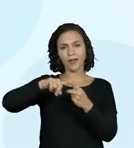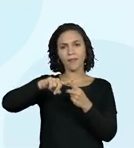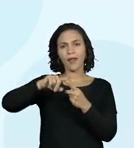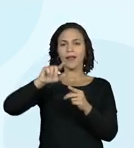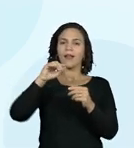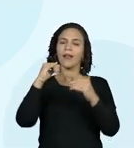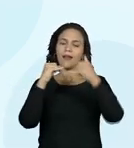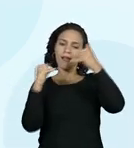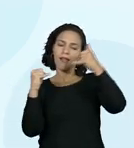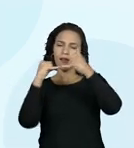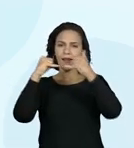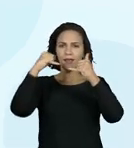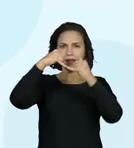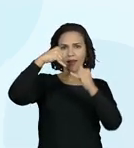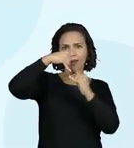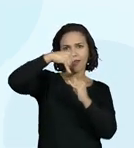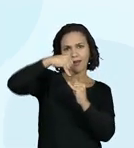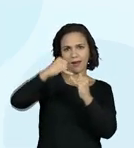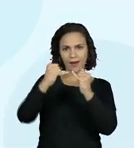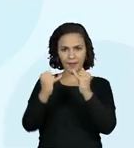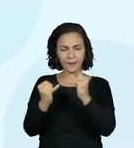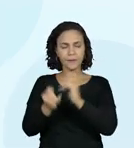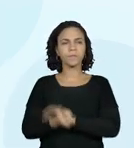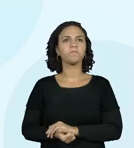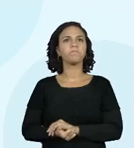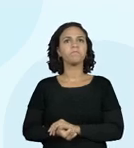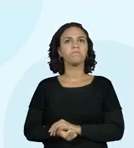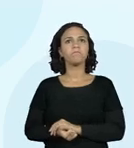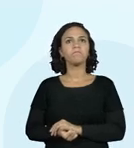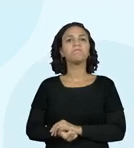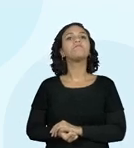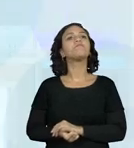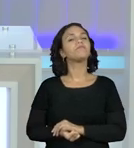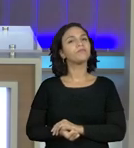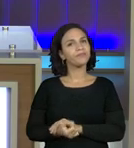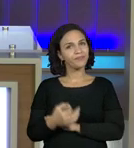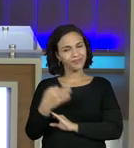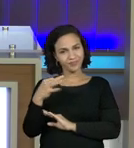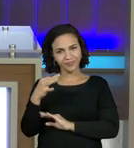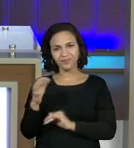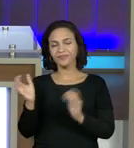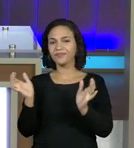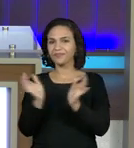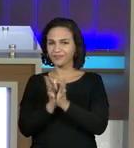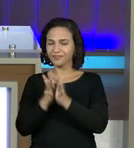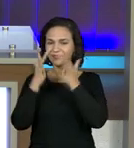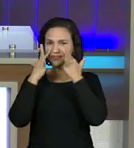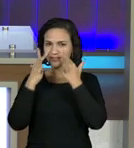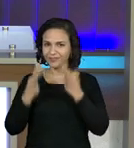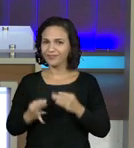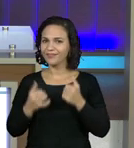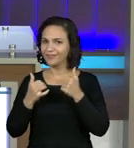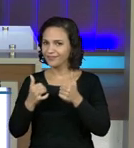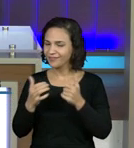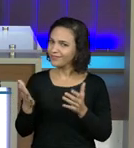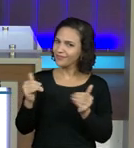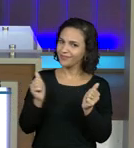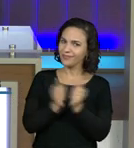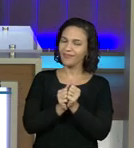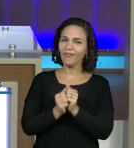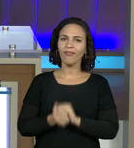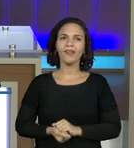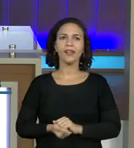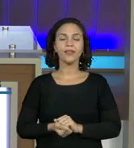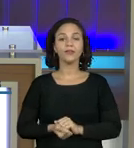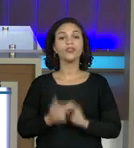turma, que tem a próxima definição. É isso aí, turminha Silvio Torquato Junqueira, muita atenção. Boa, professora, tamo junto.